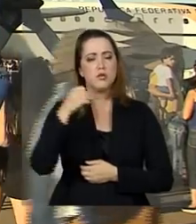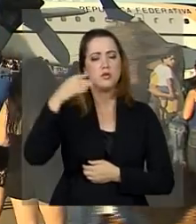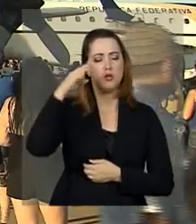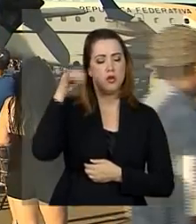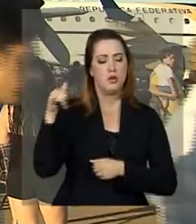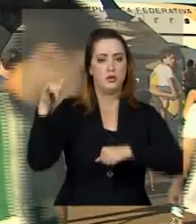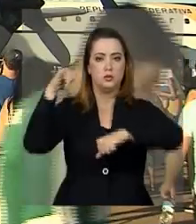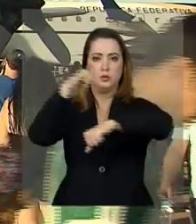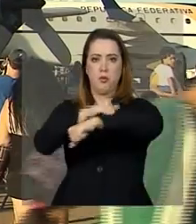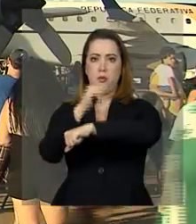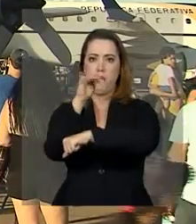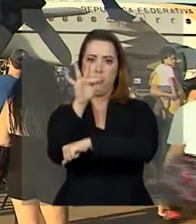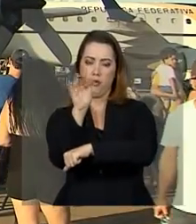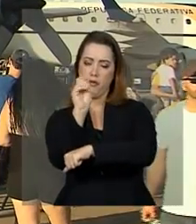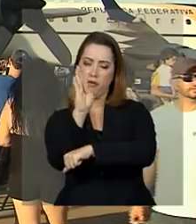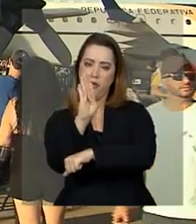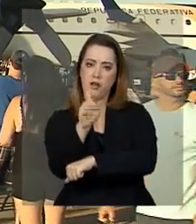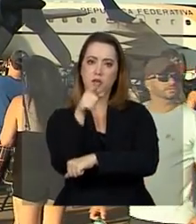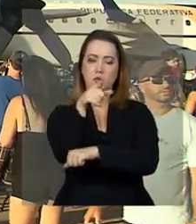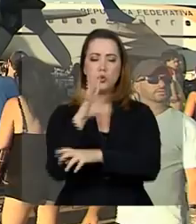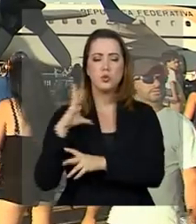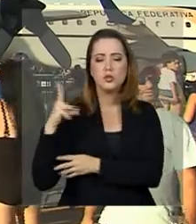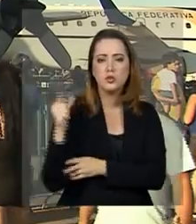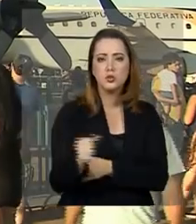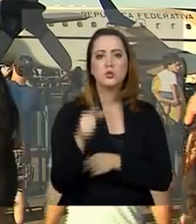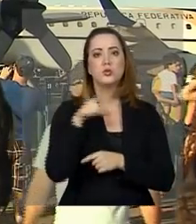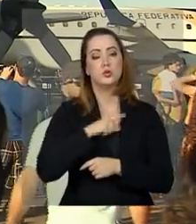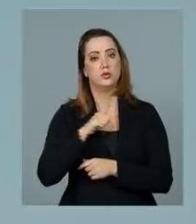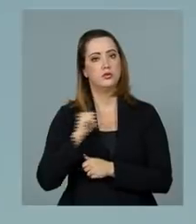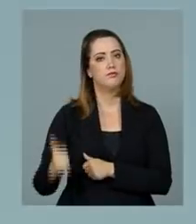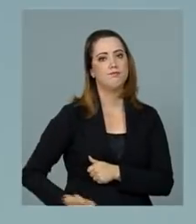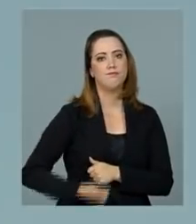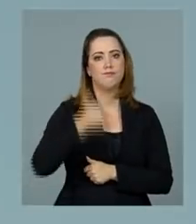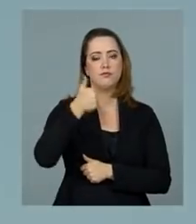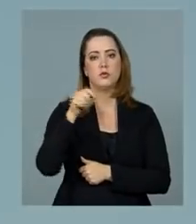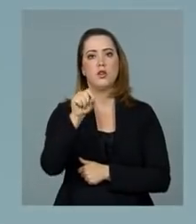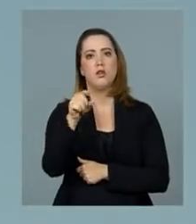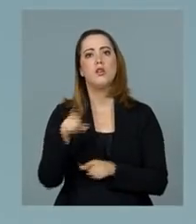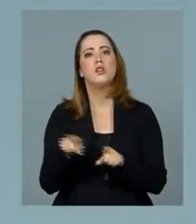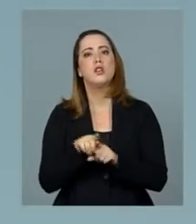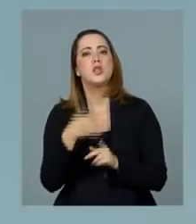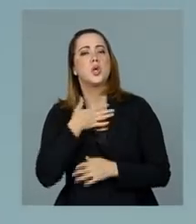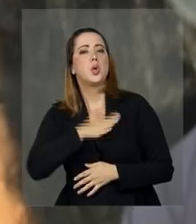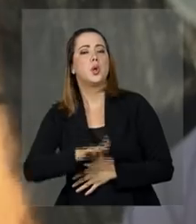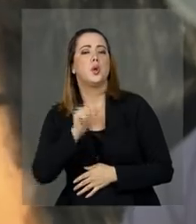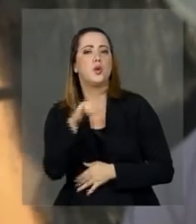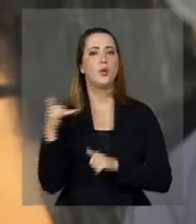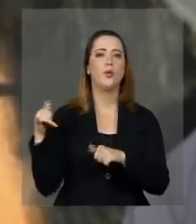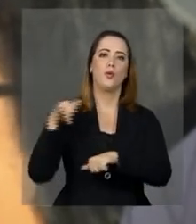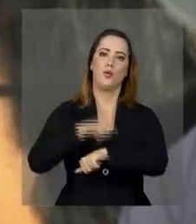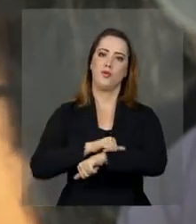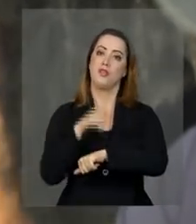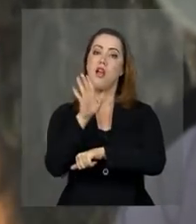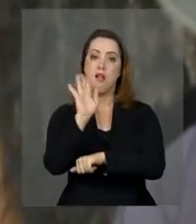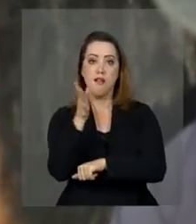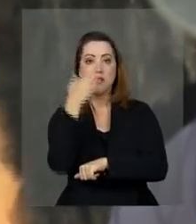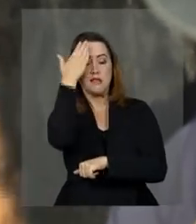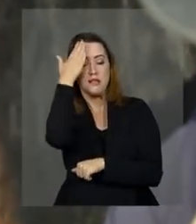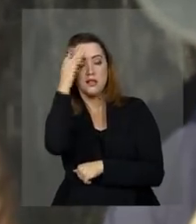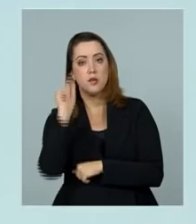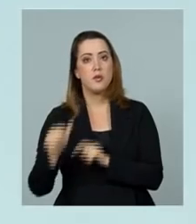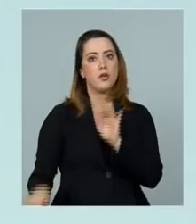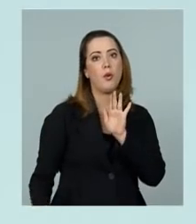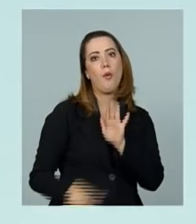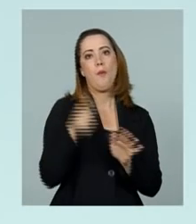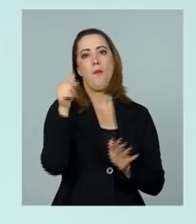para mostrar à população tudo o que a Força Aérea Brasileira tem de melhor. Enfim, quem não gosta de aviação? Ainda mais sabendo que o primeiro aviador